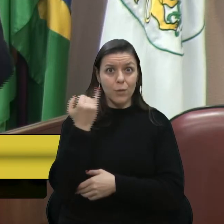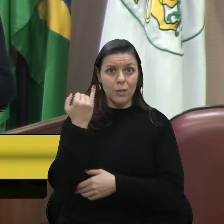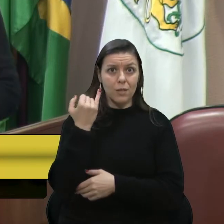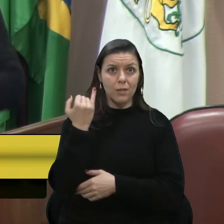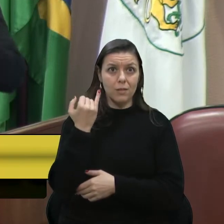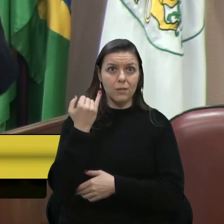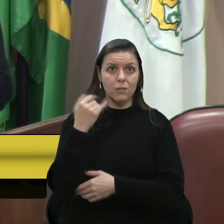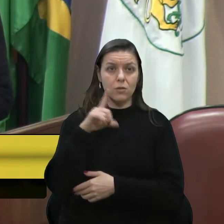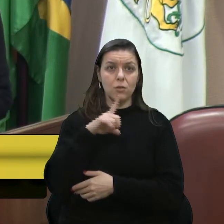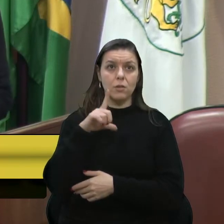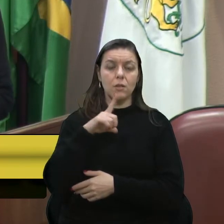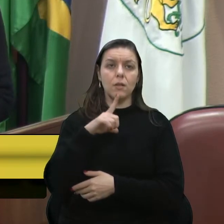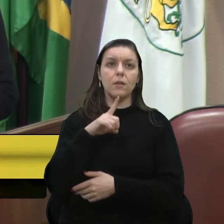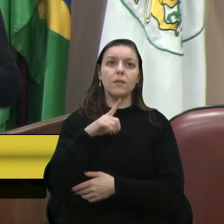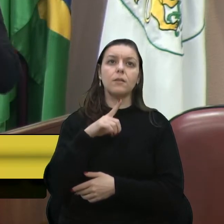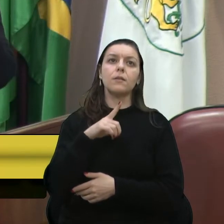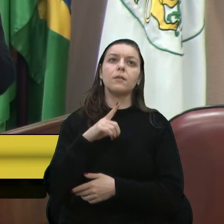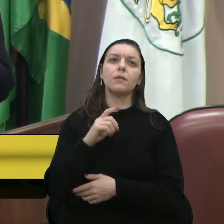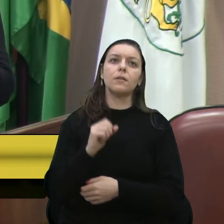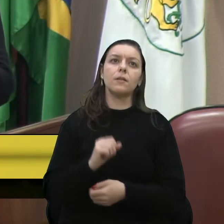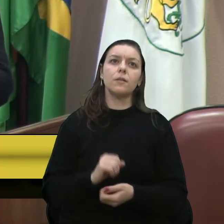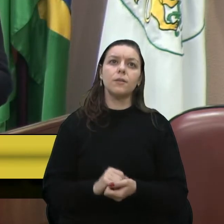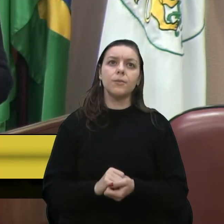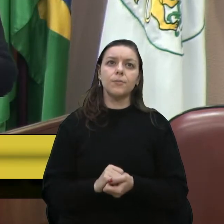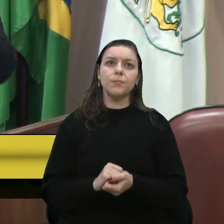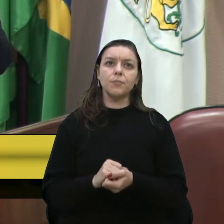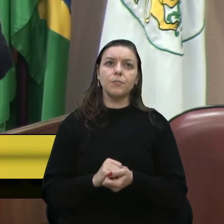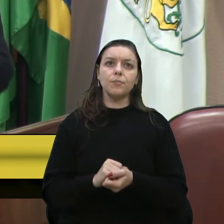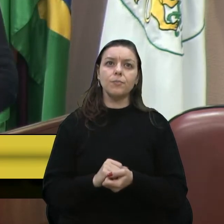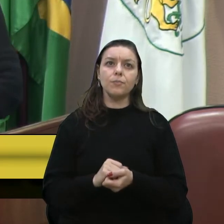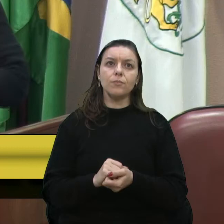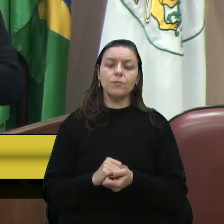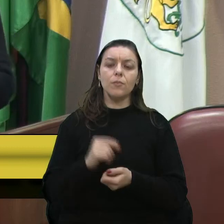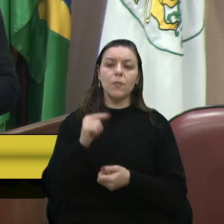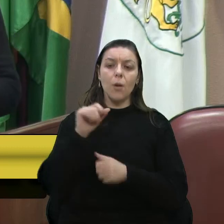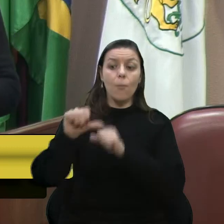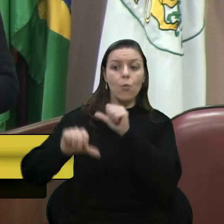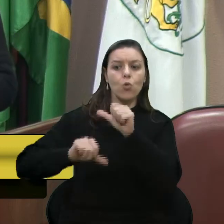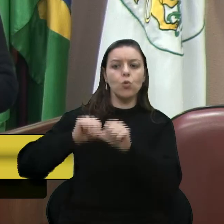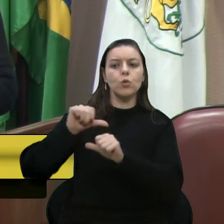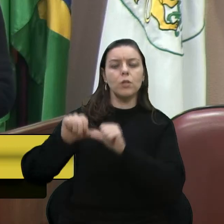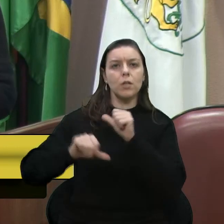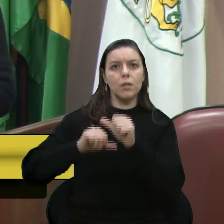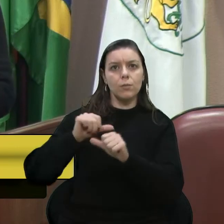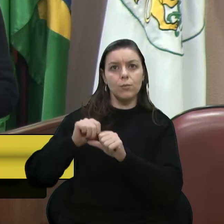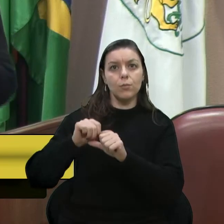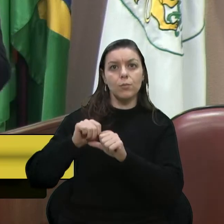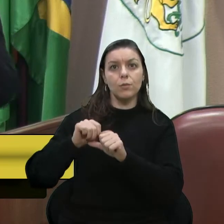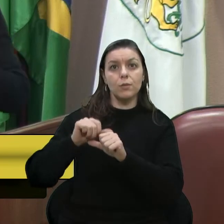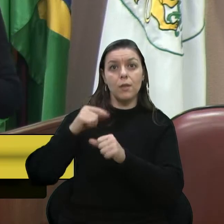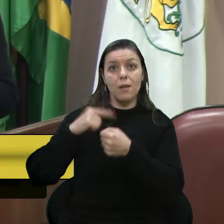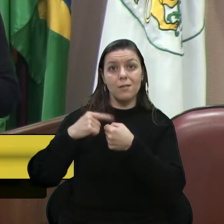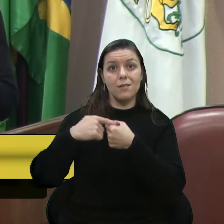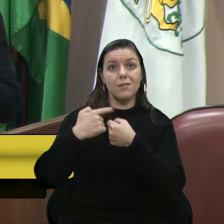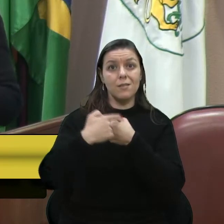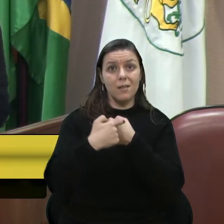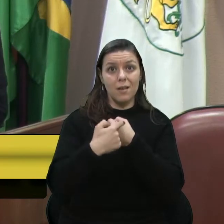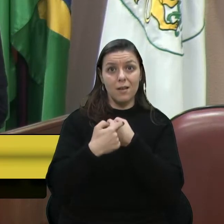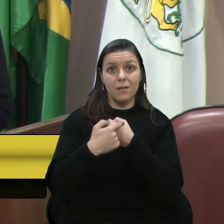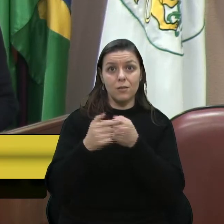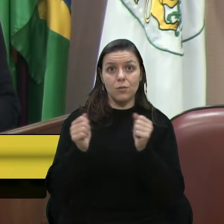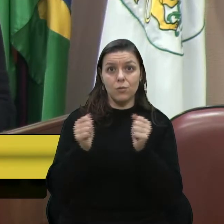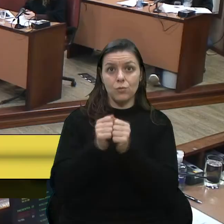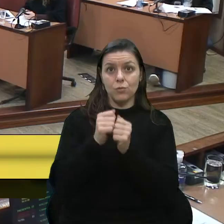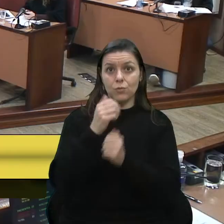de ter em nossas mãos o fruto de que mudamos a realidade da nossa cidade. Seu à parte, vereador